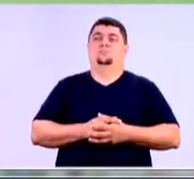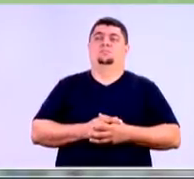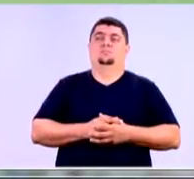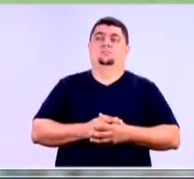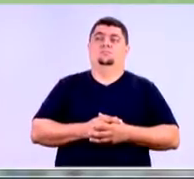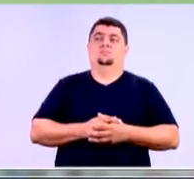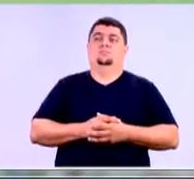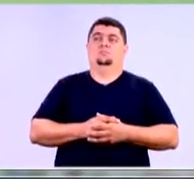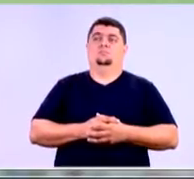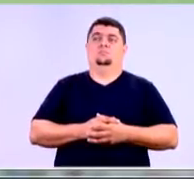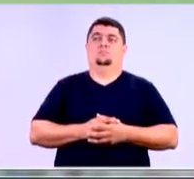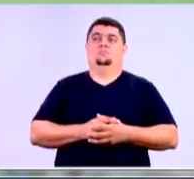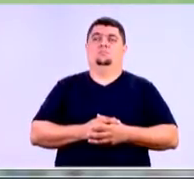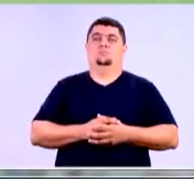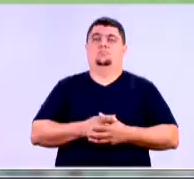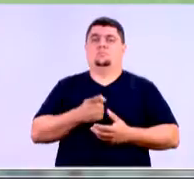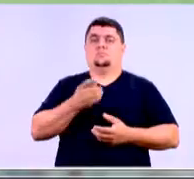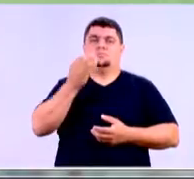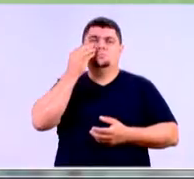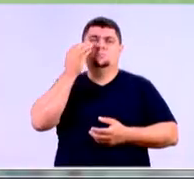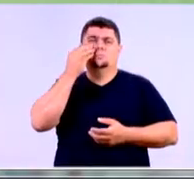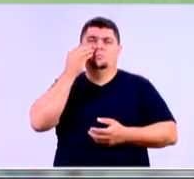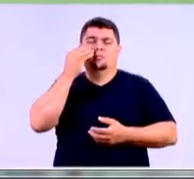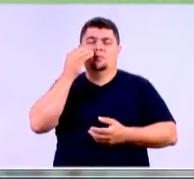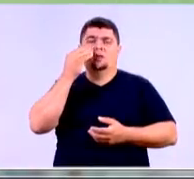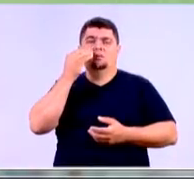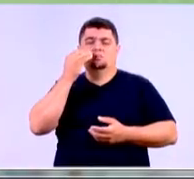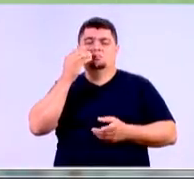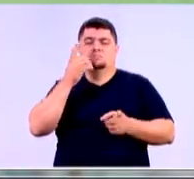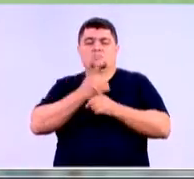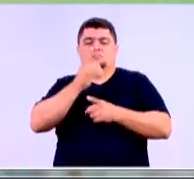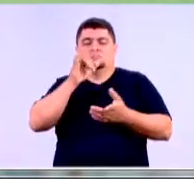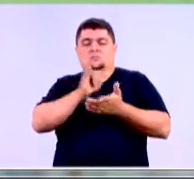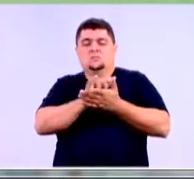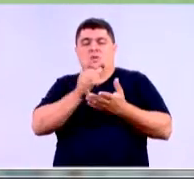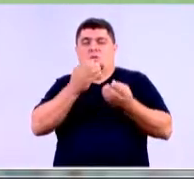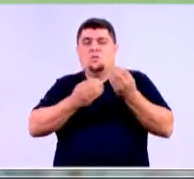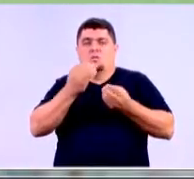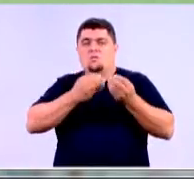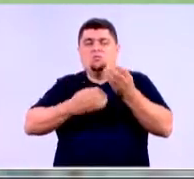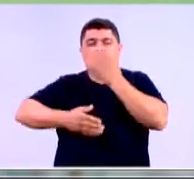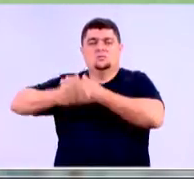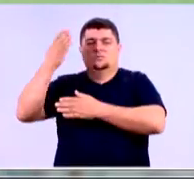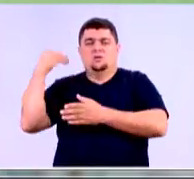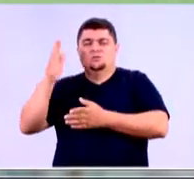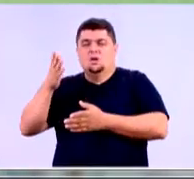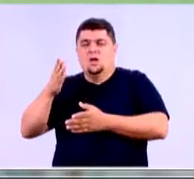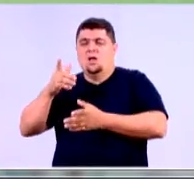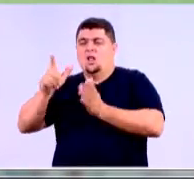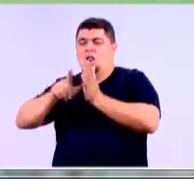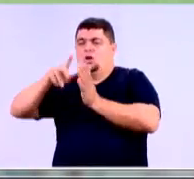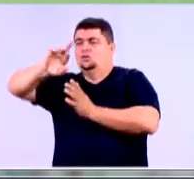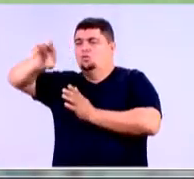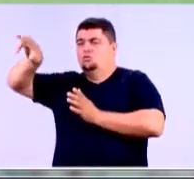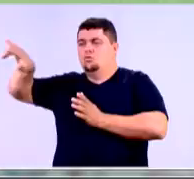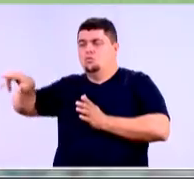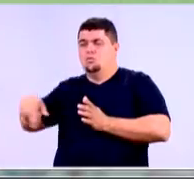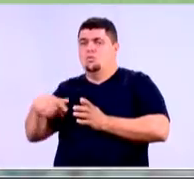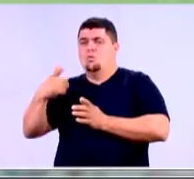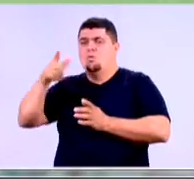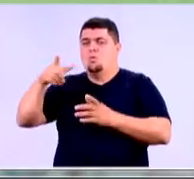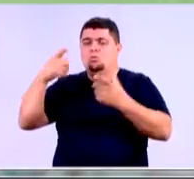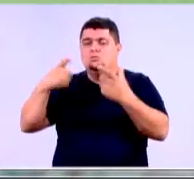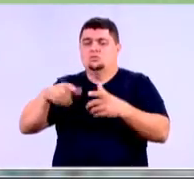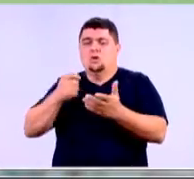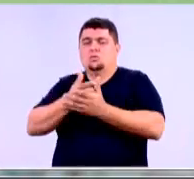Né? Você vai tentar identificar na sua ficha cadastral qual o histórico de pagamento dessa pessoa. Sem pergunta, você pode indicar para a gente